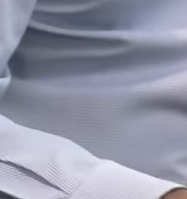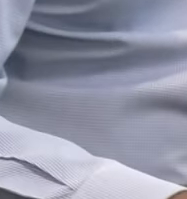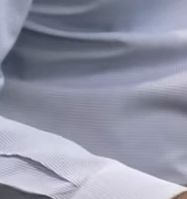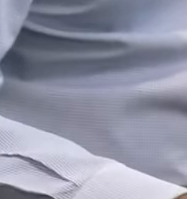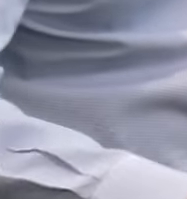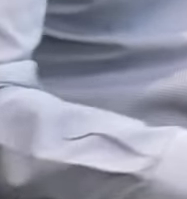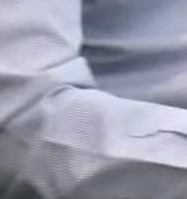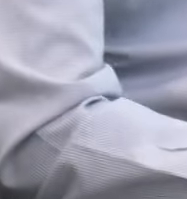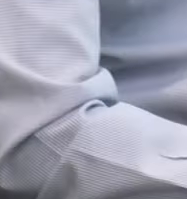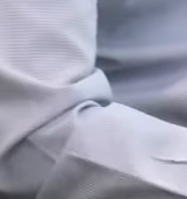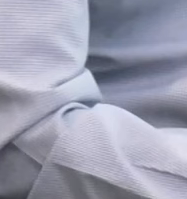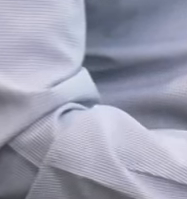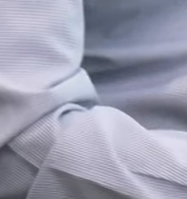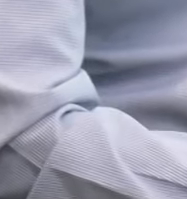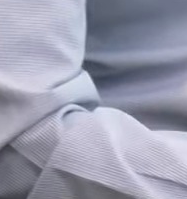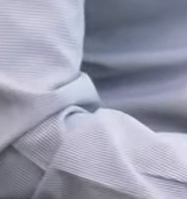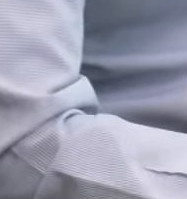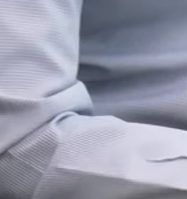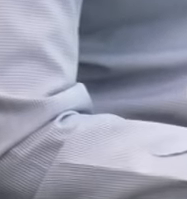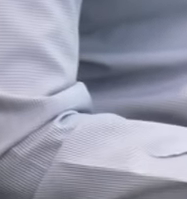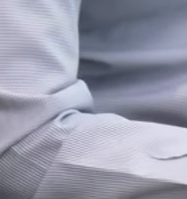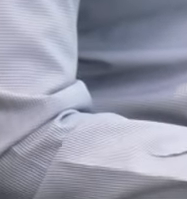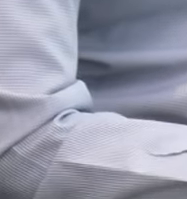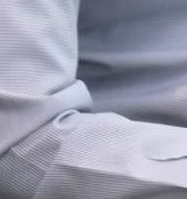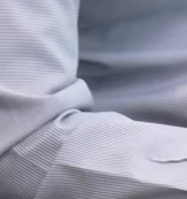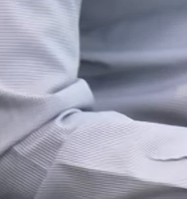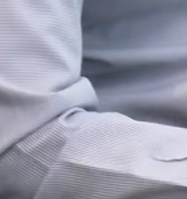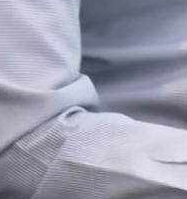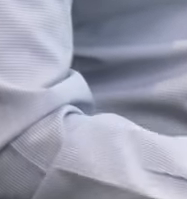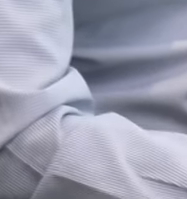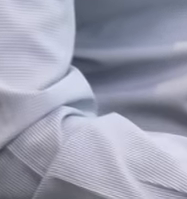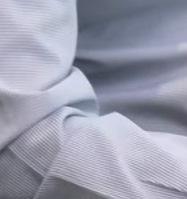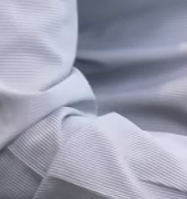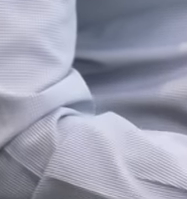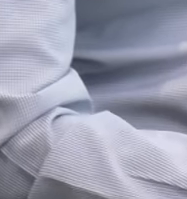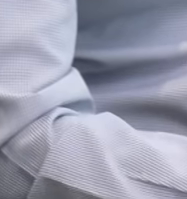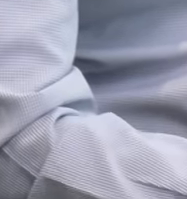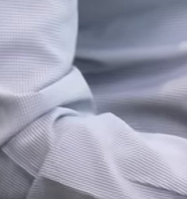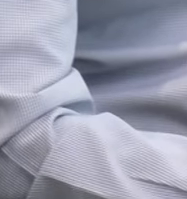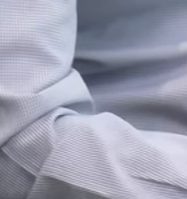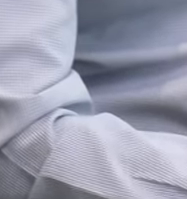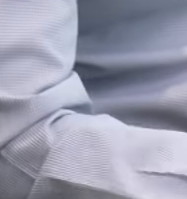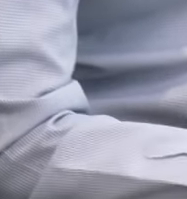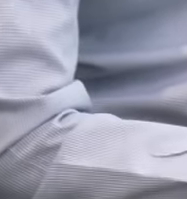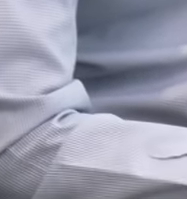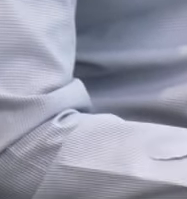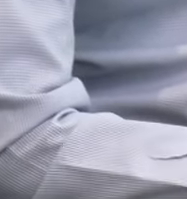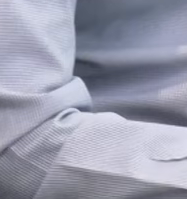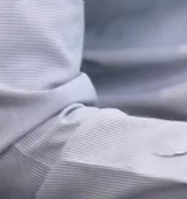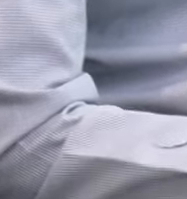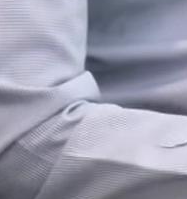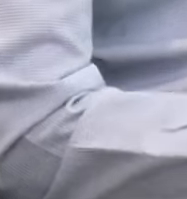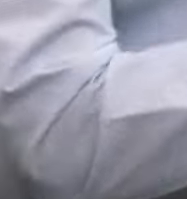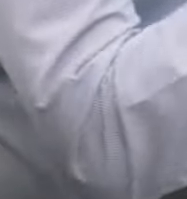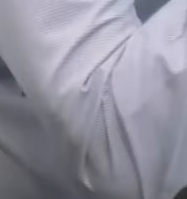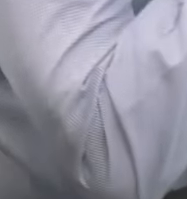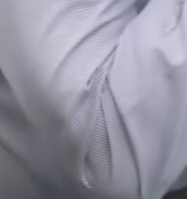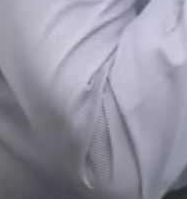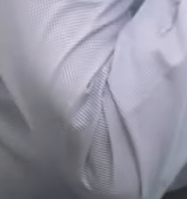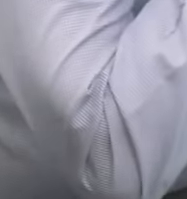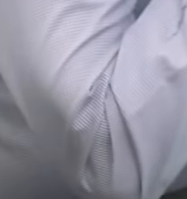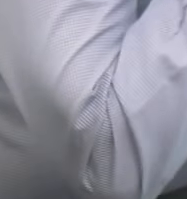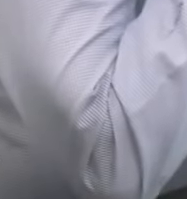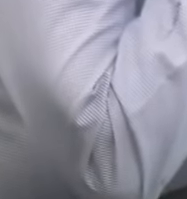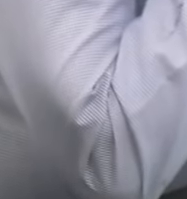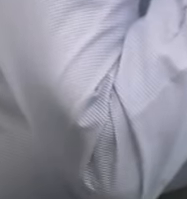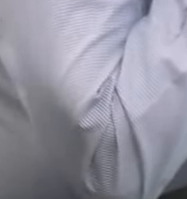onde a gente teve lá, com aquela onda de calor muito intensa, né? Uma série de ocorrências, desligamentos, nós